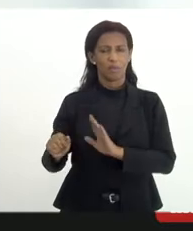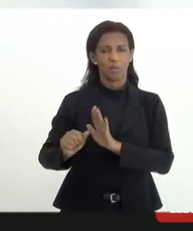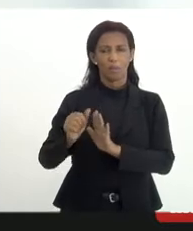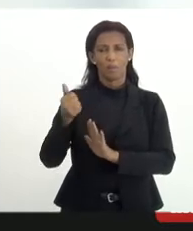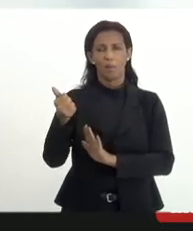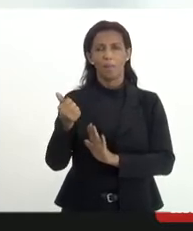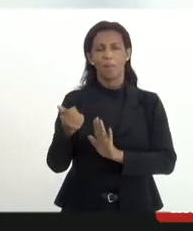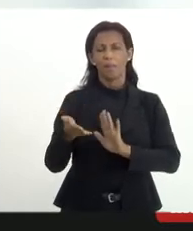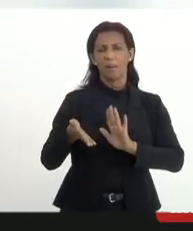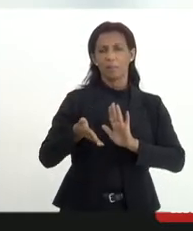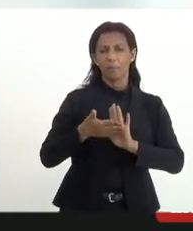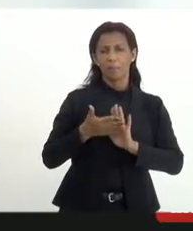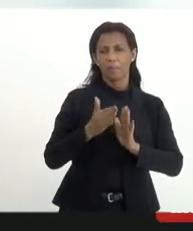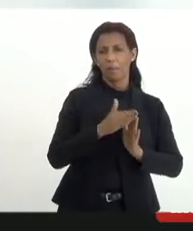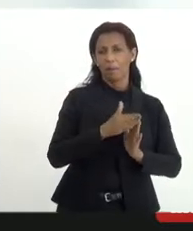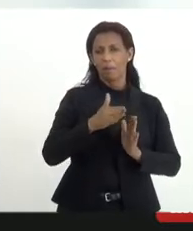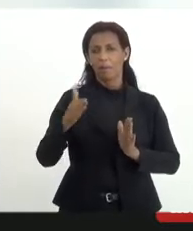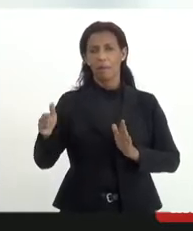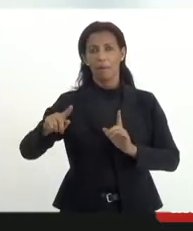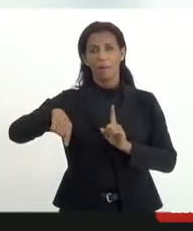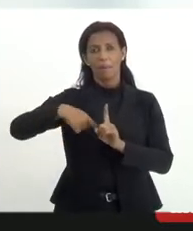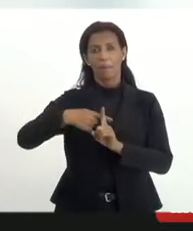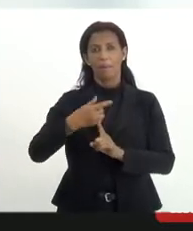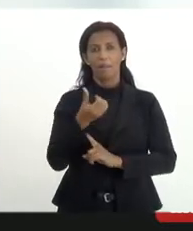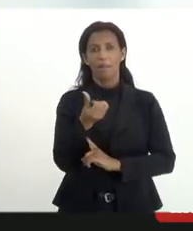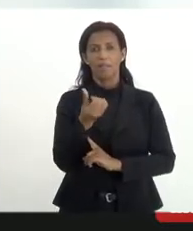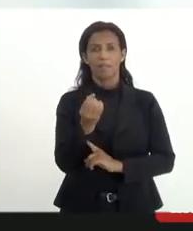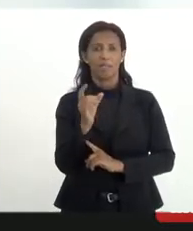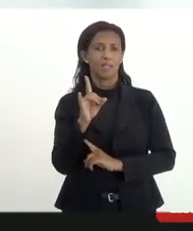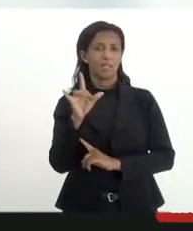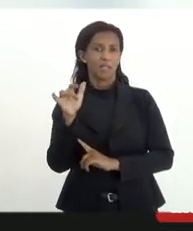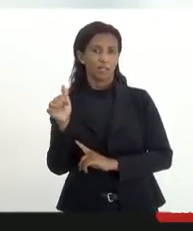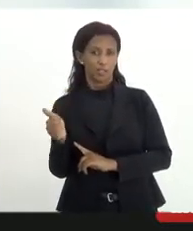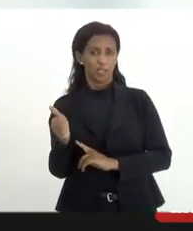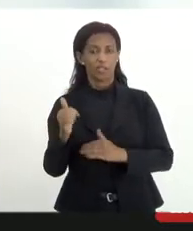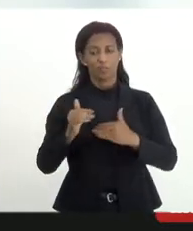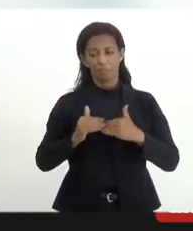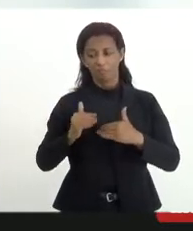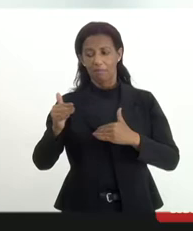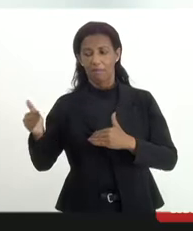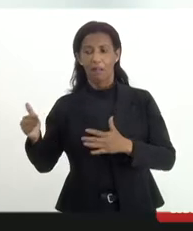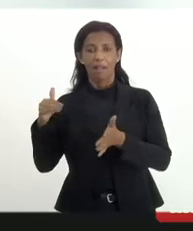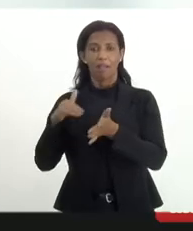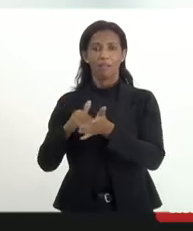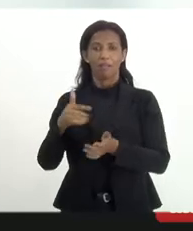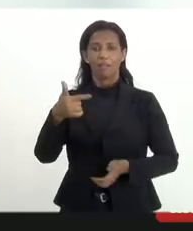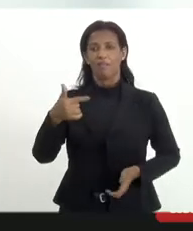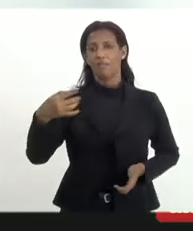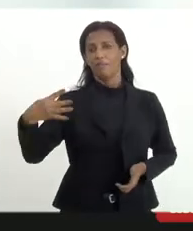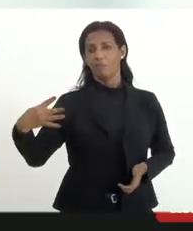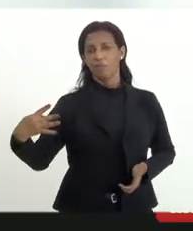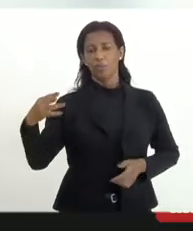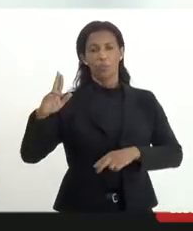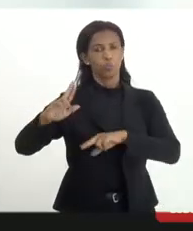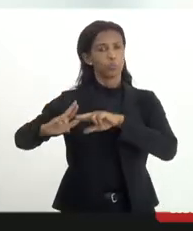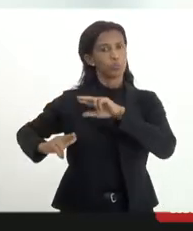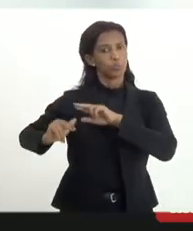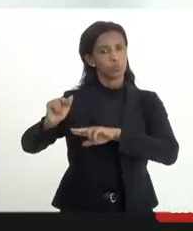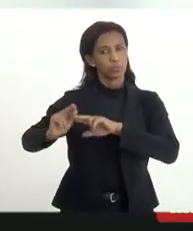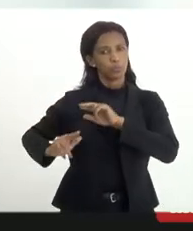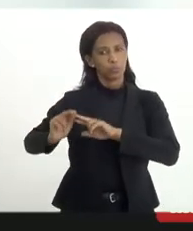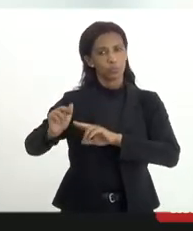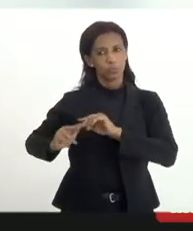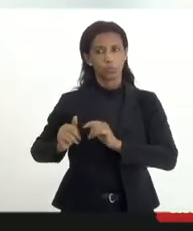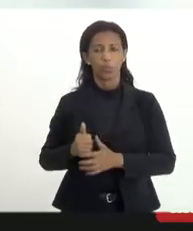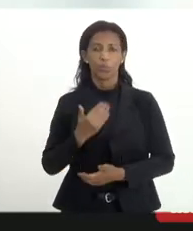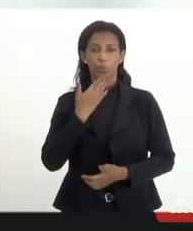de prorrogação por mais 60 dias, que se estendeu a 24 do 6 de...